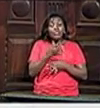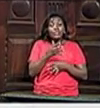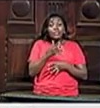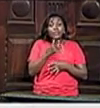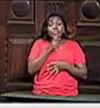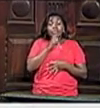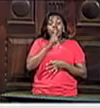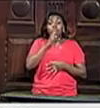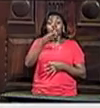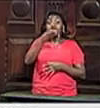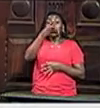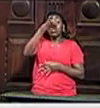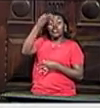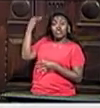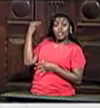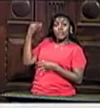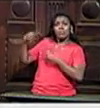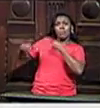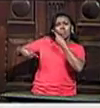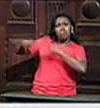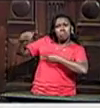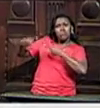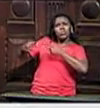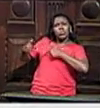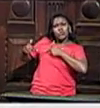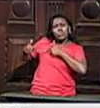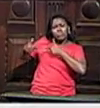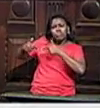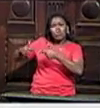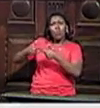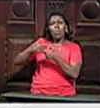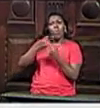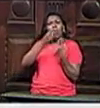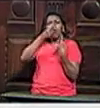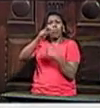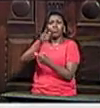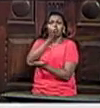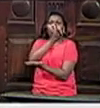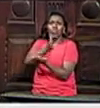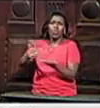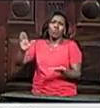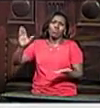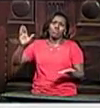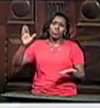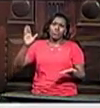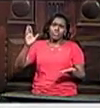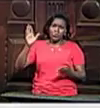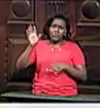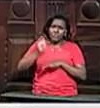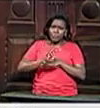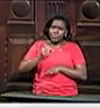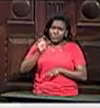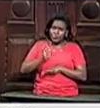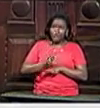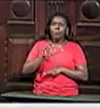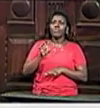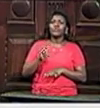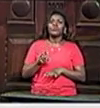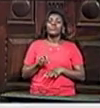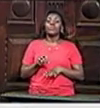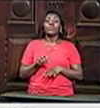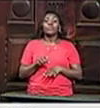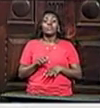a luta política de fundo contra o golpe de estado contra o rasgo na nossa constituição contra a